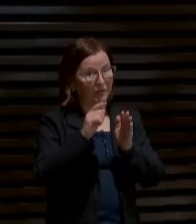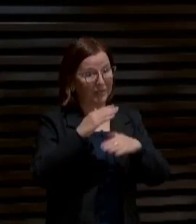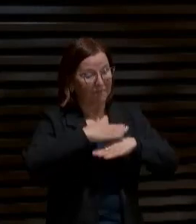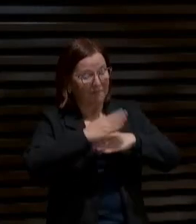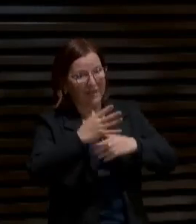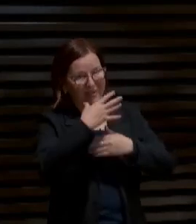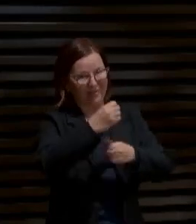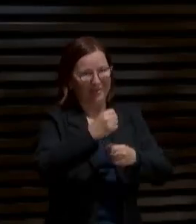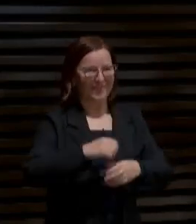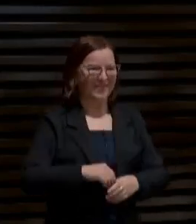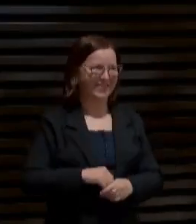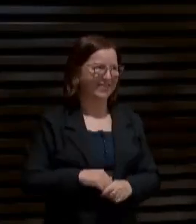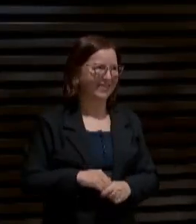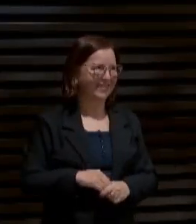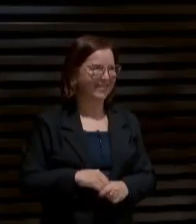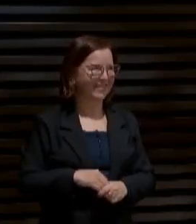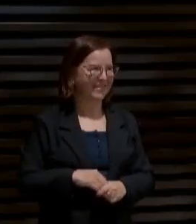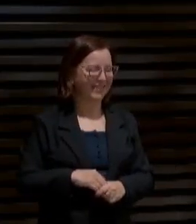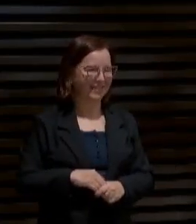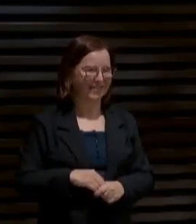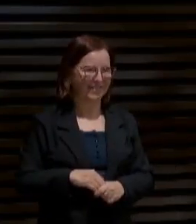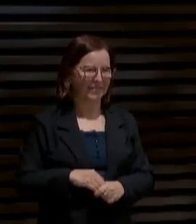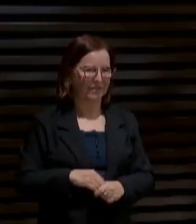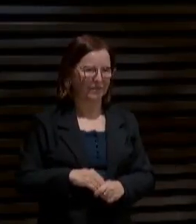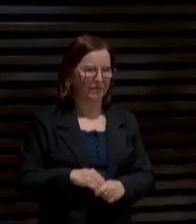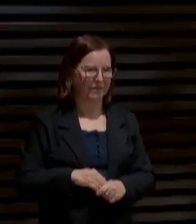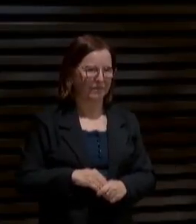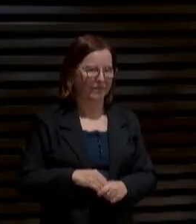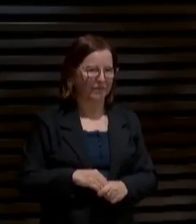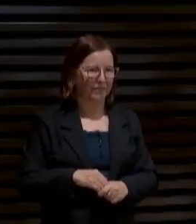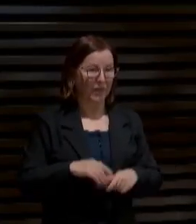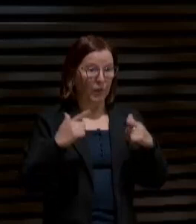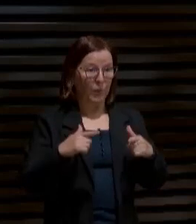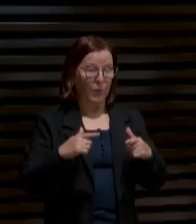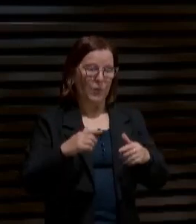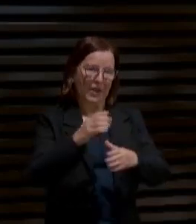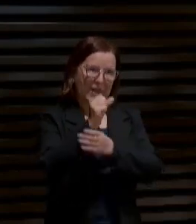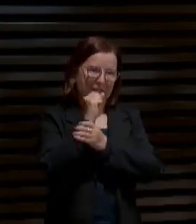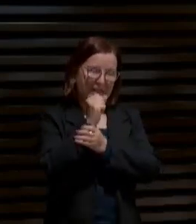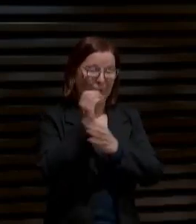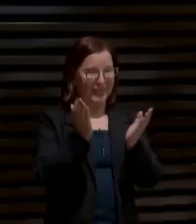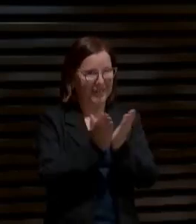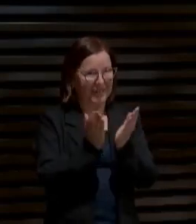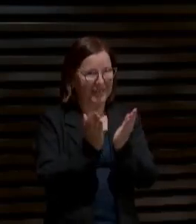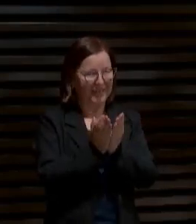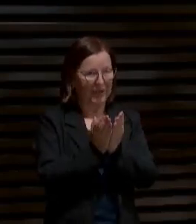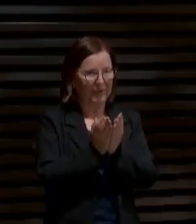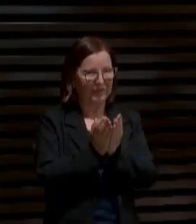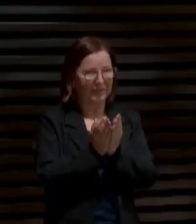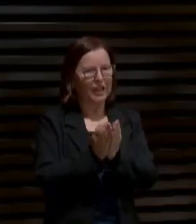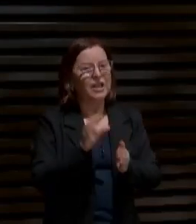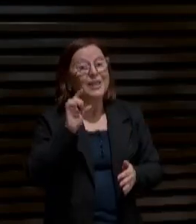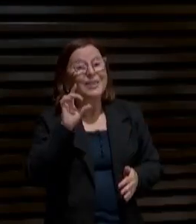e vamos lá e o porto seguro do cristão está tão somente